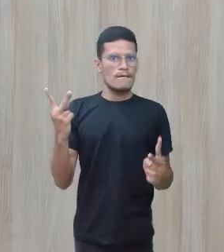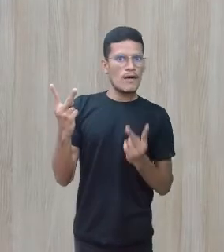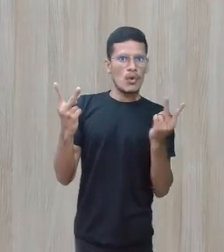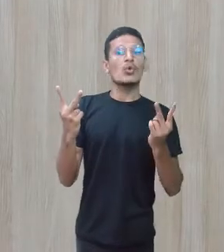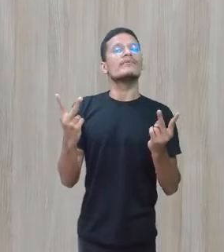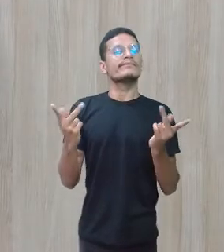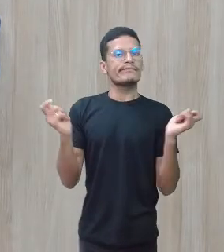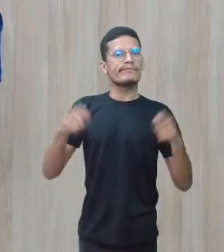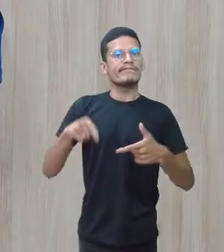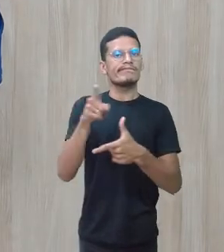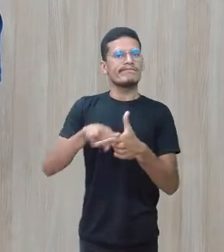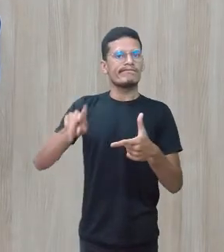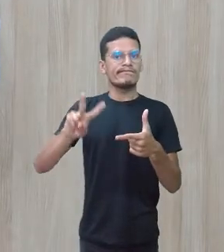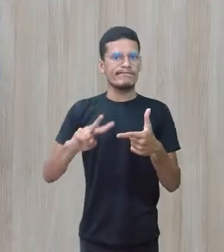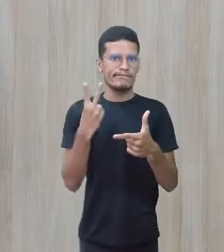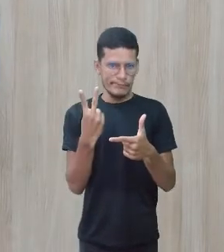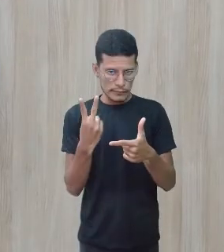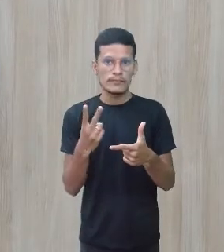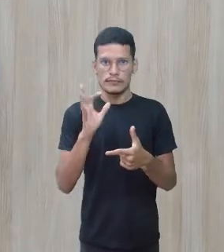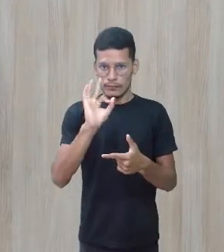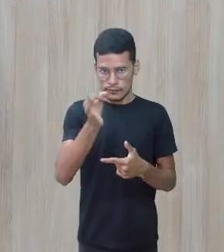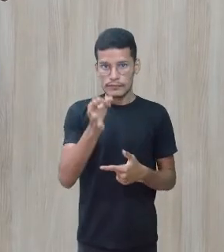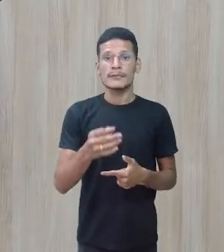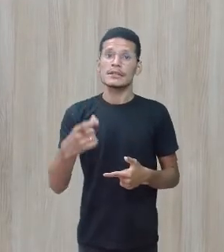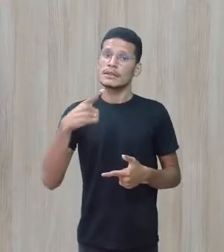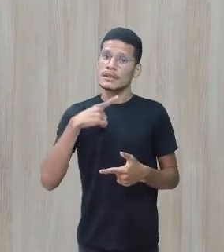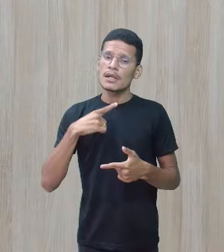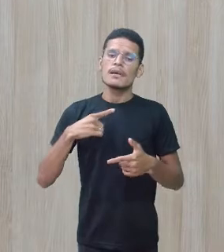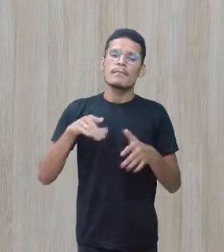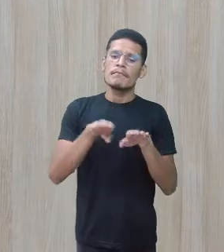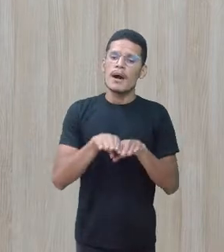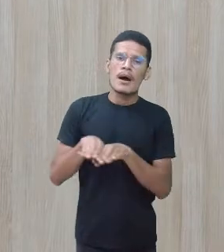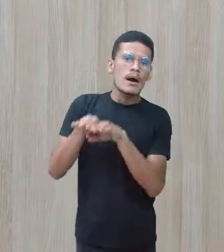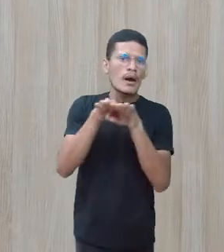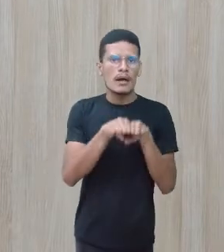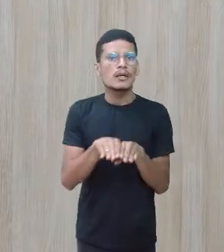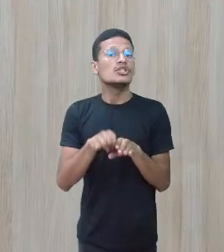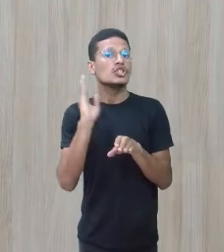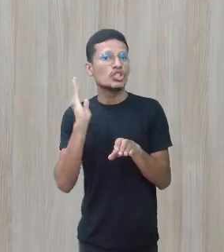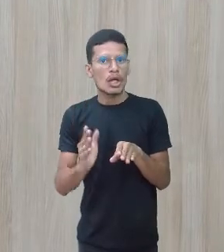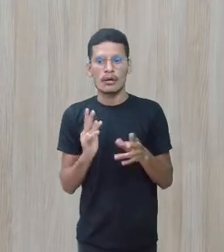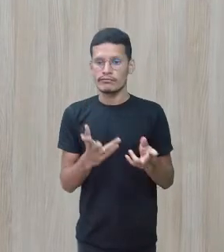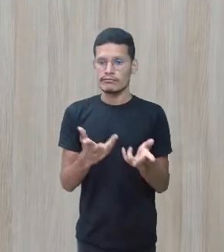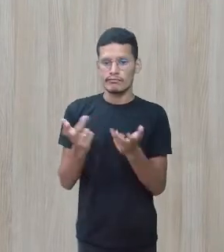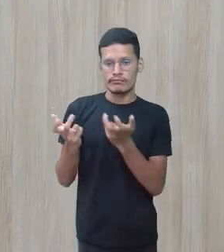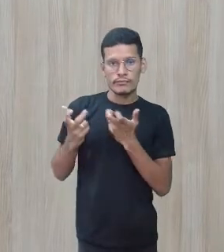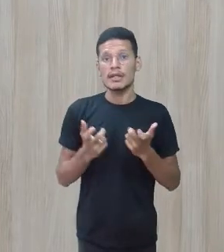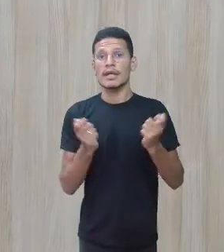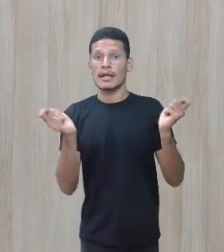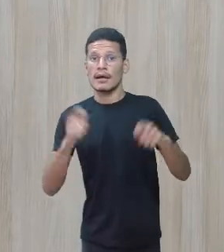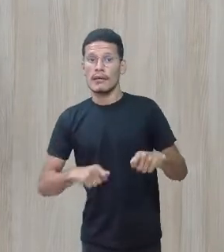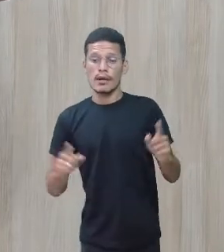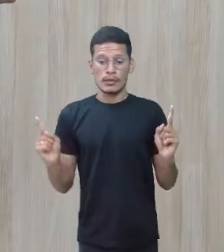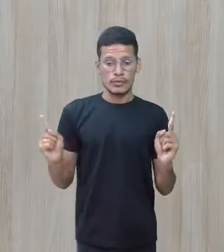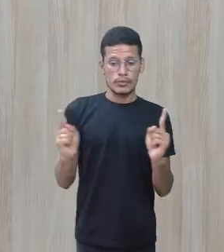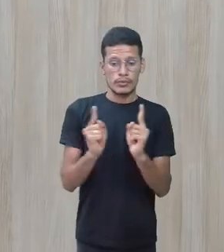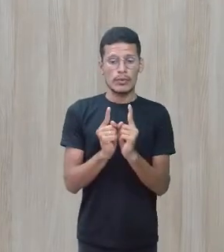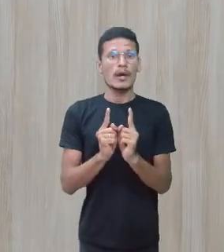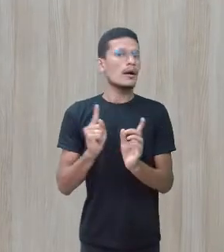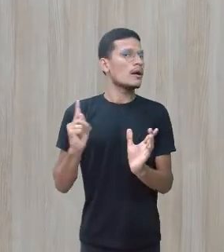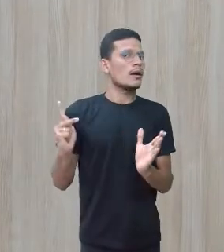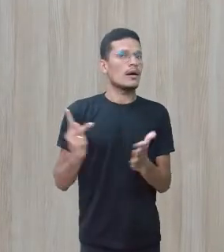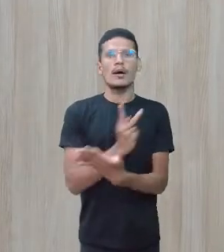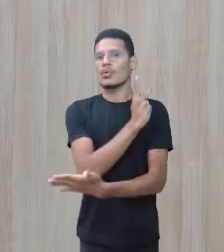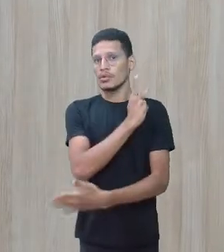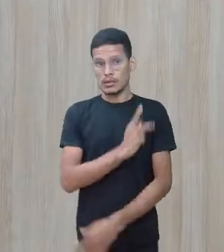né? Então, a gente já começa a perceber que existe um determinado padrão a se seguir para que essa redução aí aconteça. As